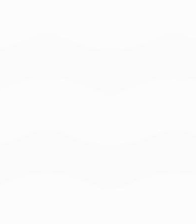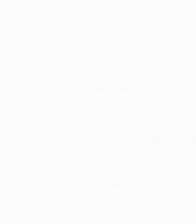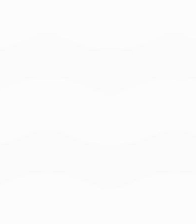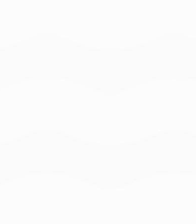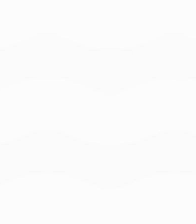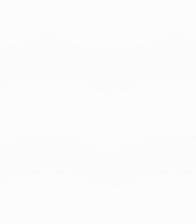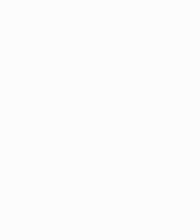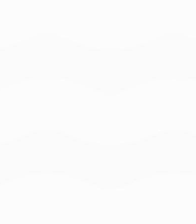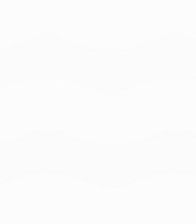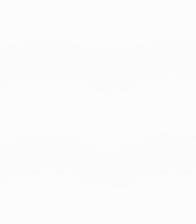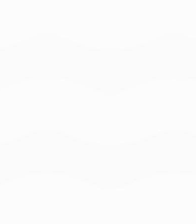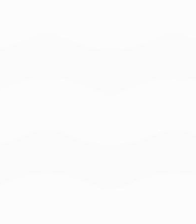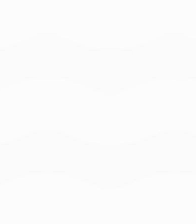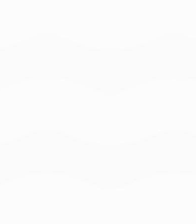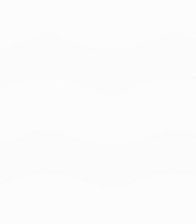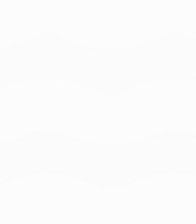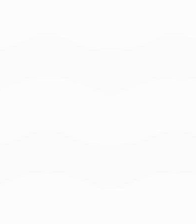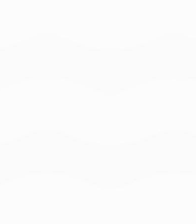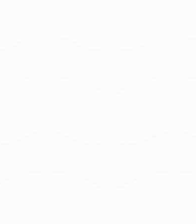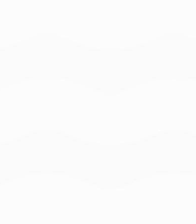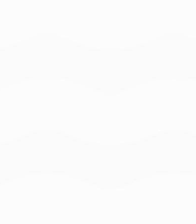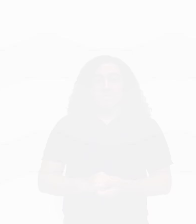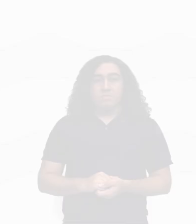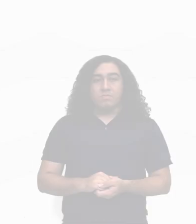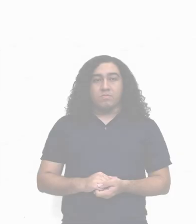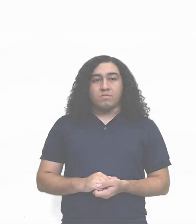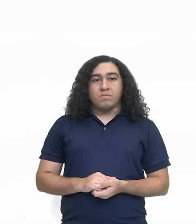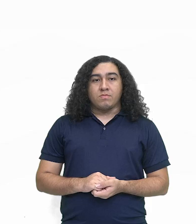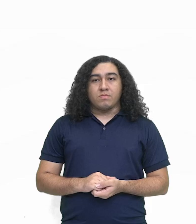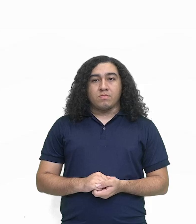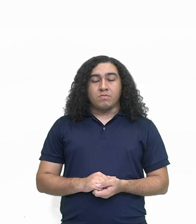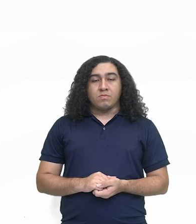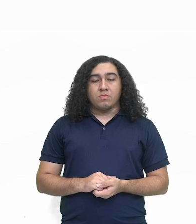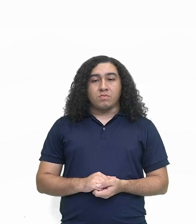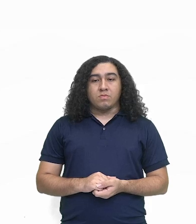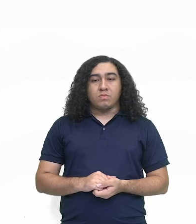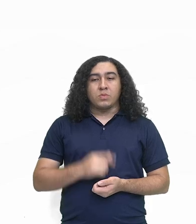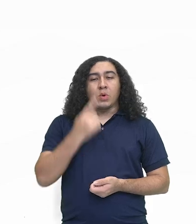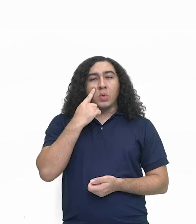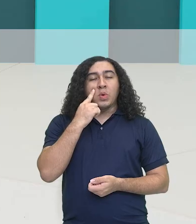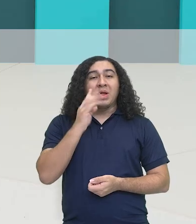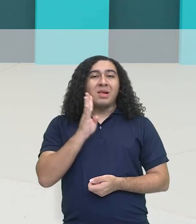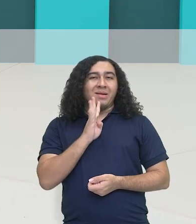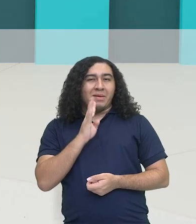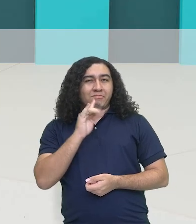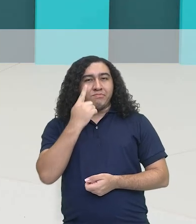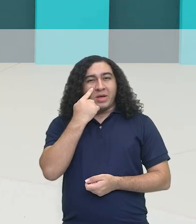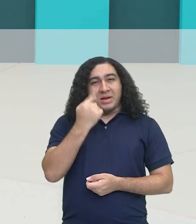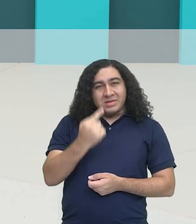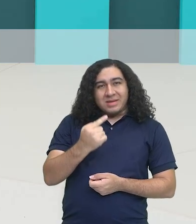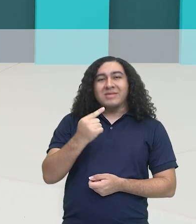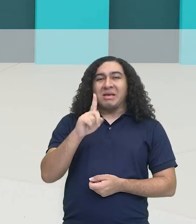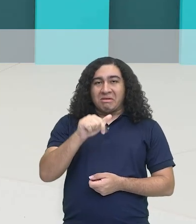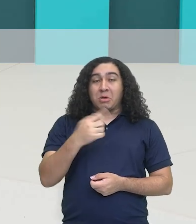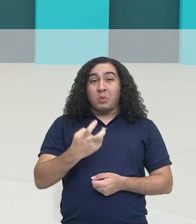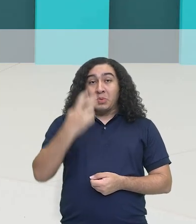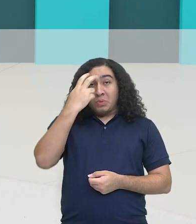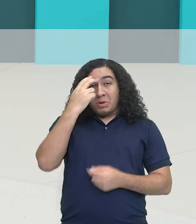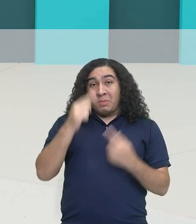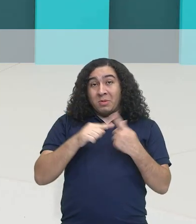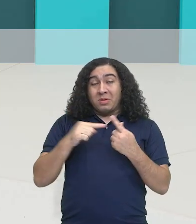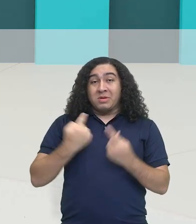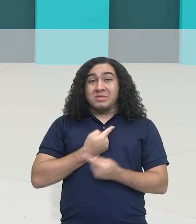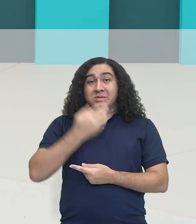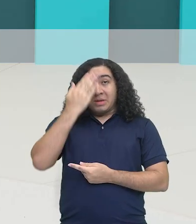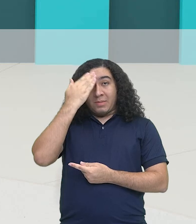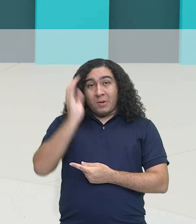que existe aí essa manifestação cultural acontecendo no município aqui do nosso Amazonas. Ok? Vamos então ver